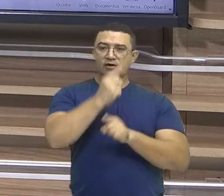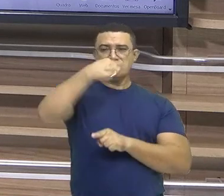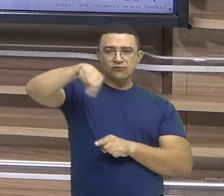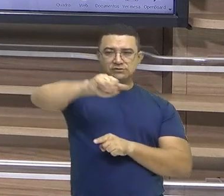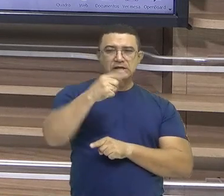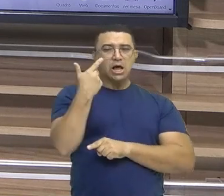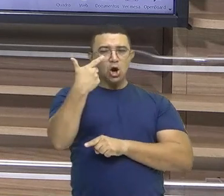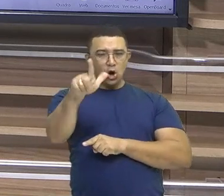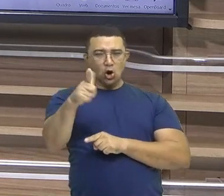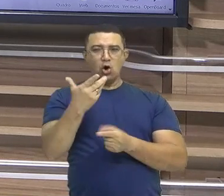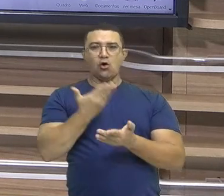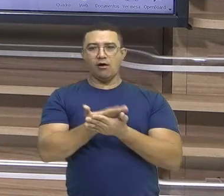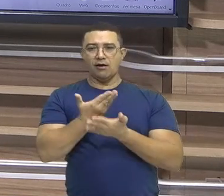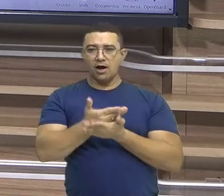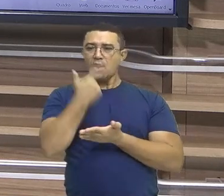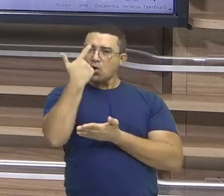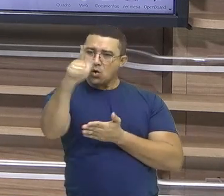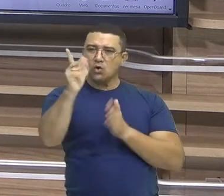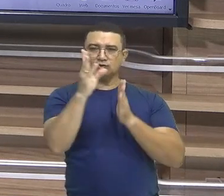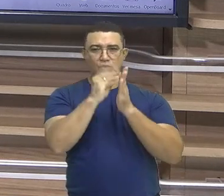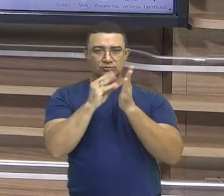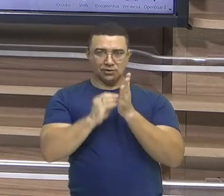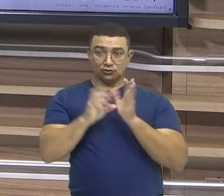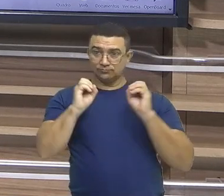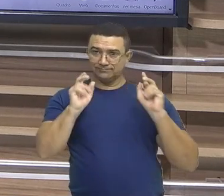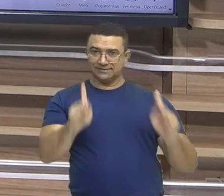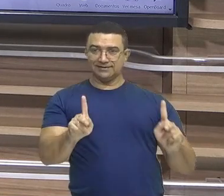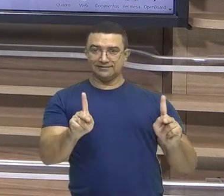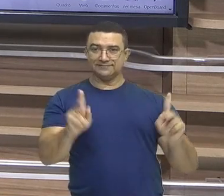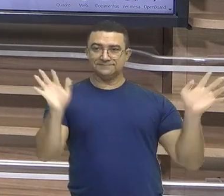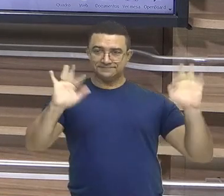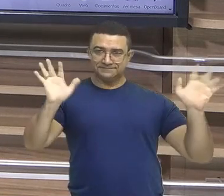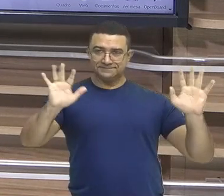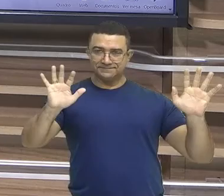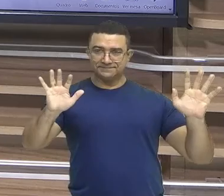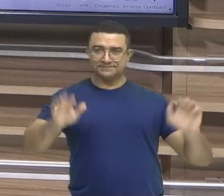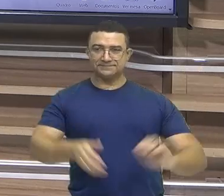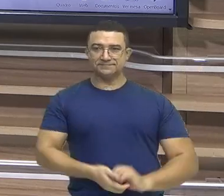aulas, né? Com outros conteúdos aí, tá certo, gente? Bye, bye!